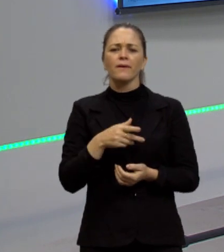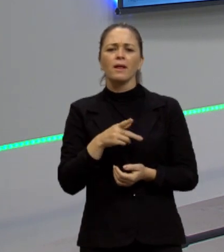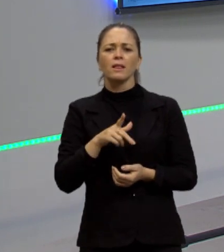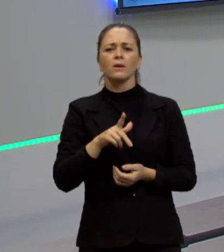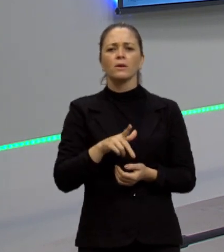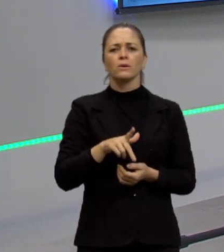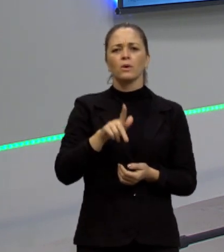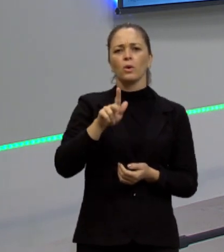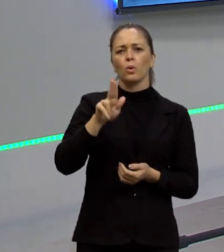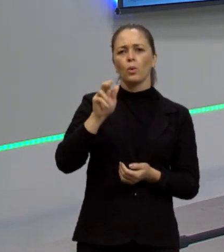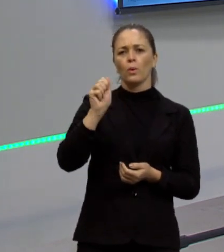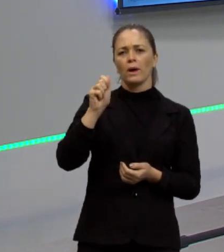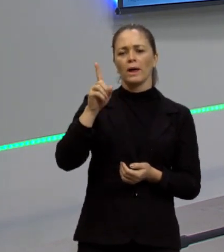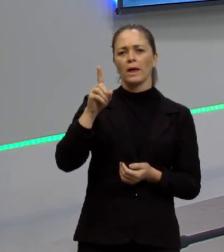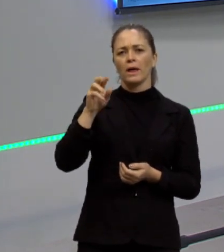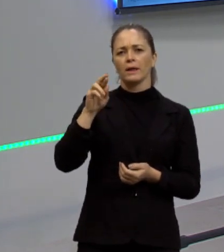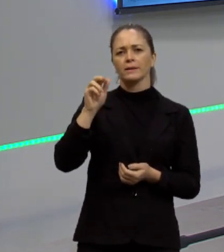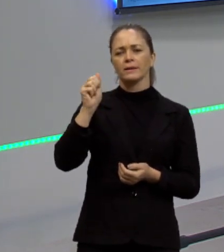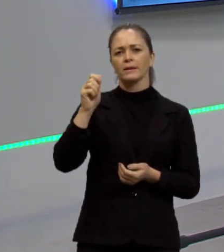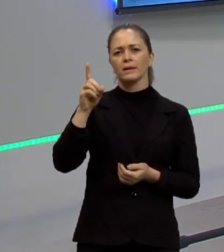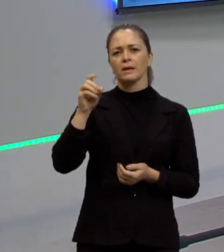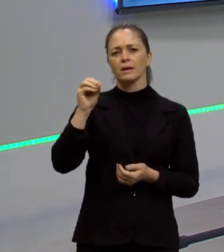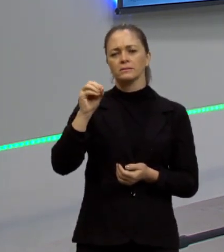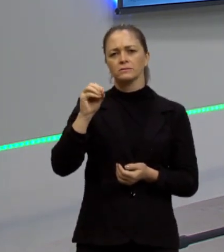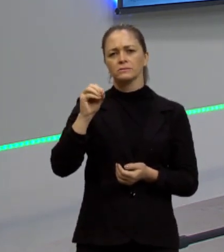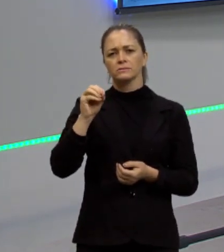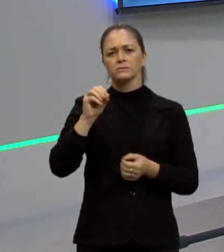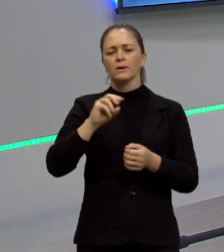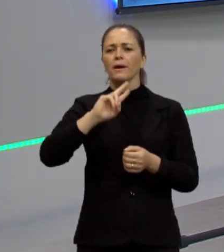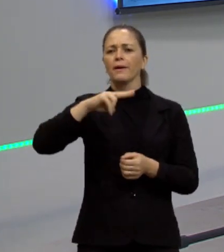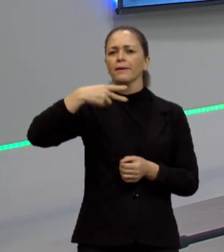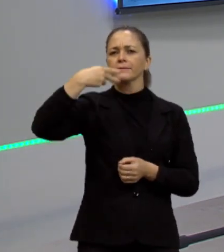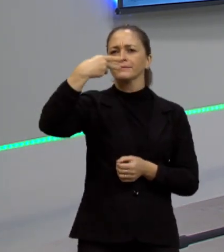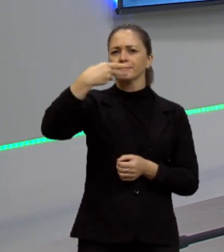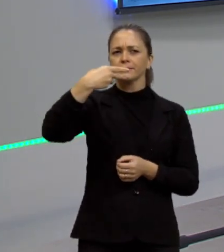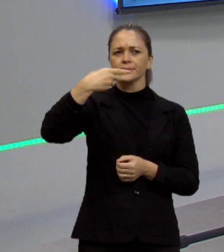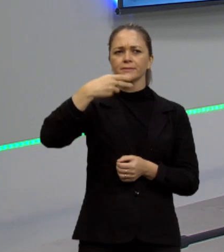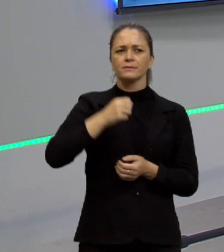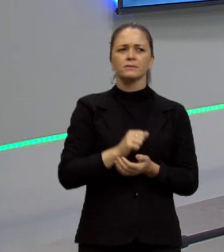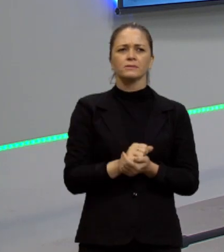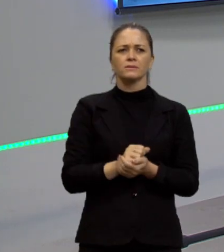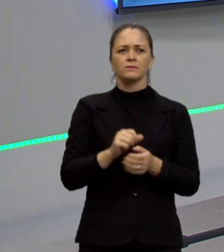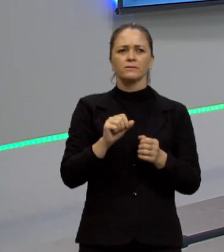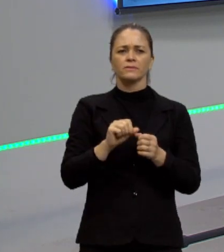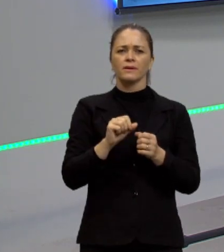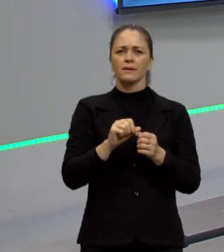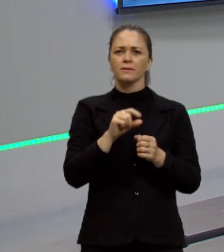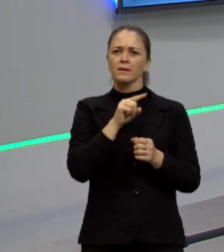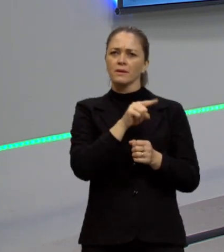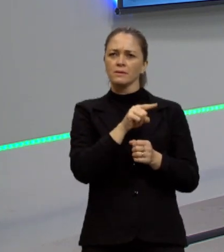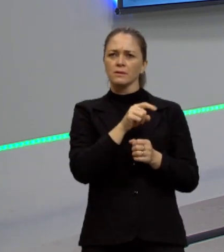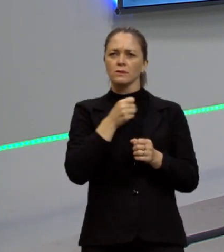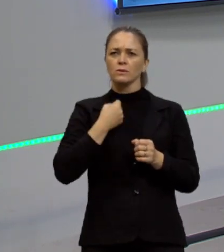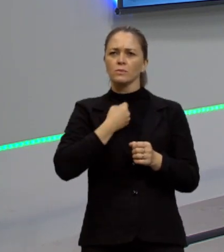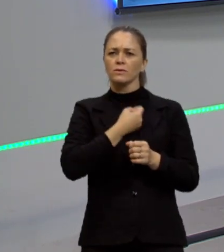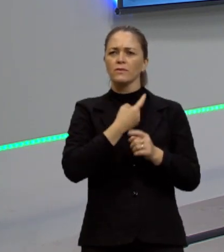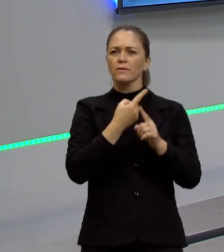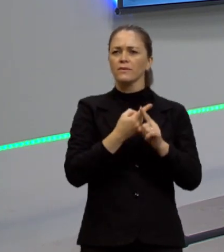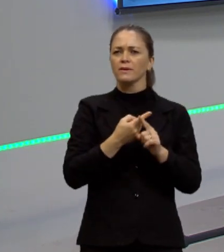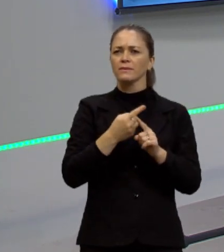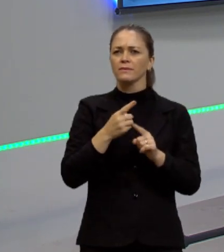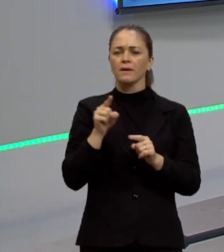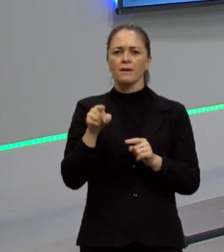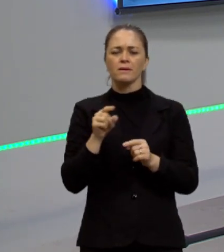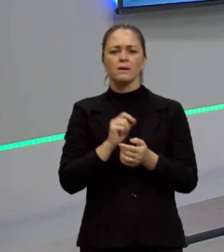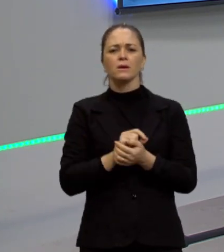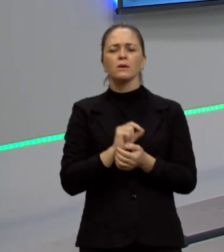o quê? Multiplicar esse número por ele mesmo. Quando eu multiplico um número por ele mesmo, qual a operação